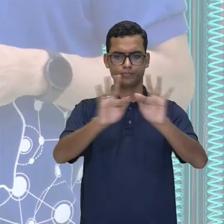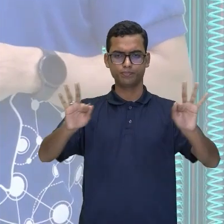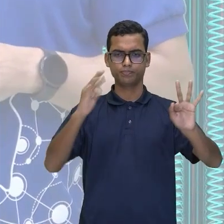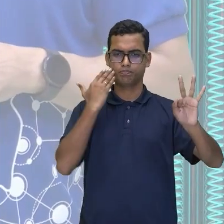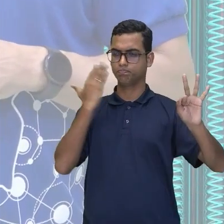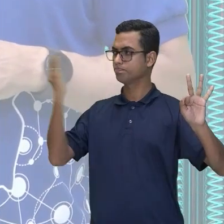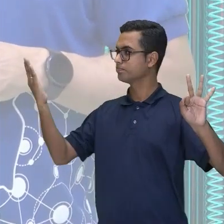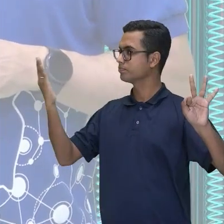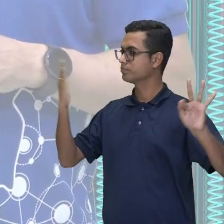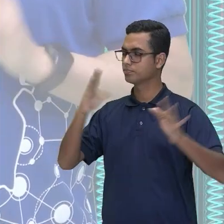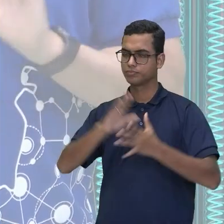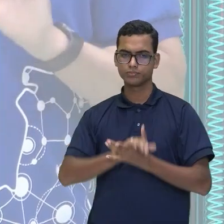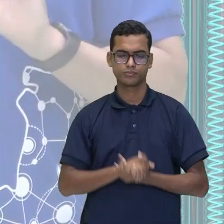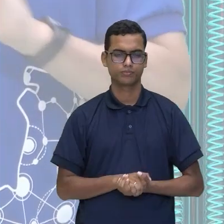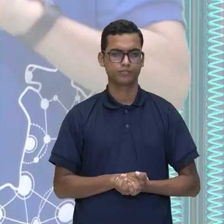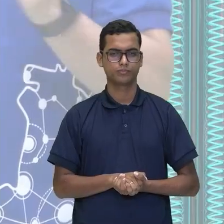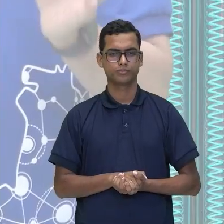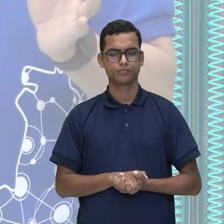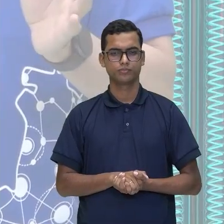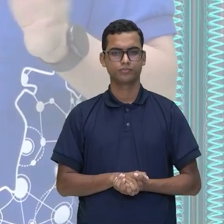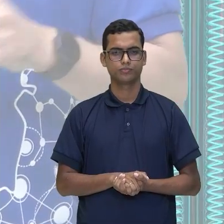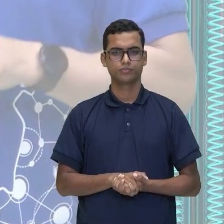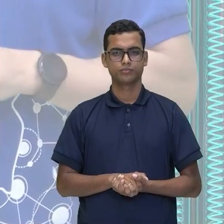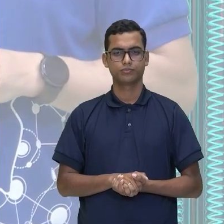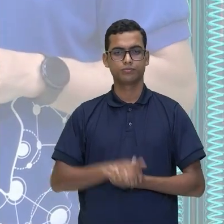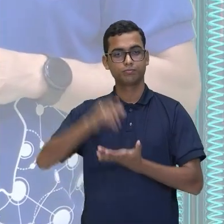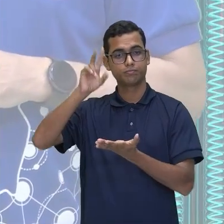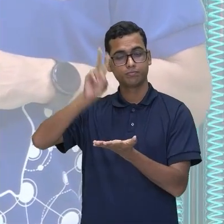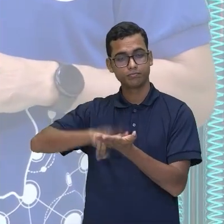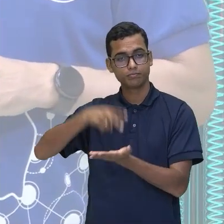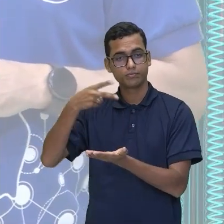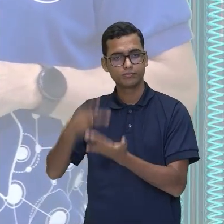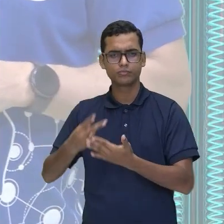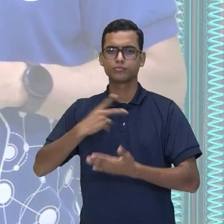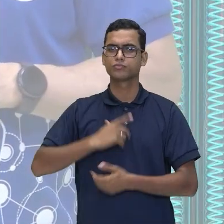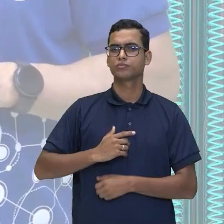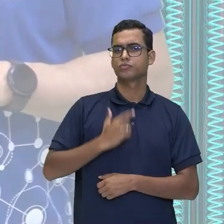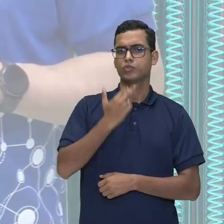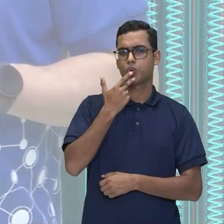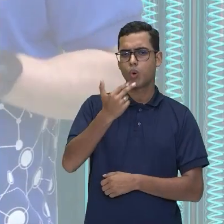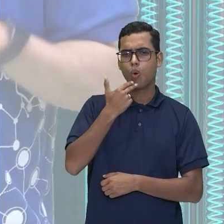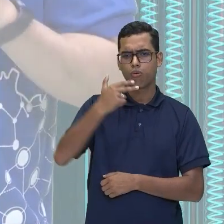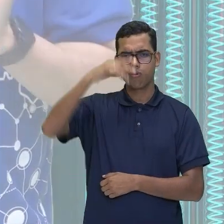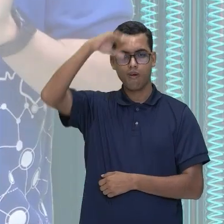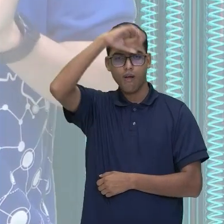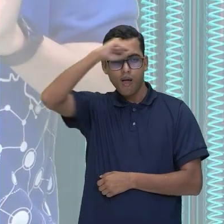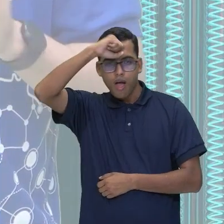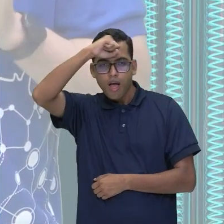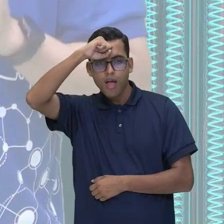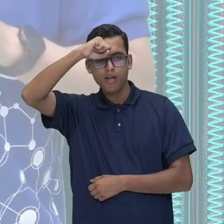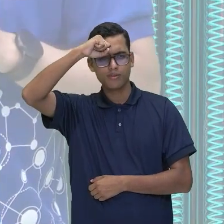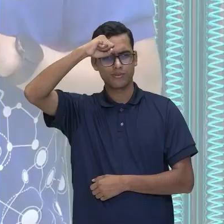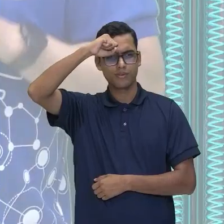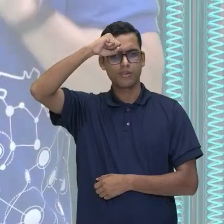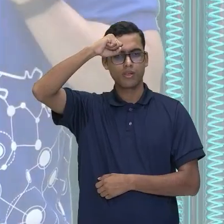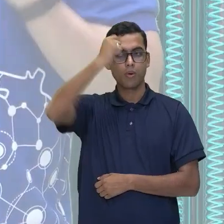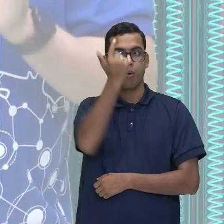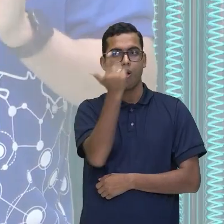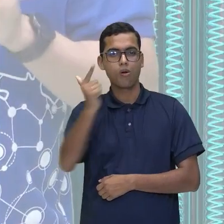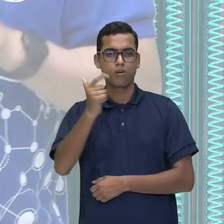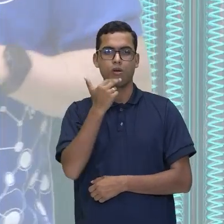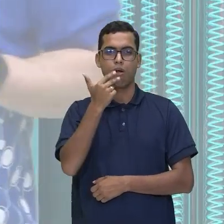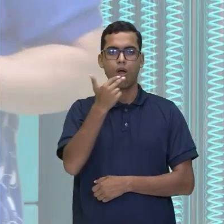challenge. Aprender uma outra língua, né? Uma língua pode ser um desafio real. Challenge